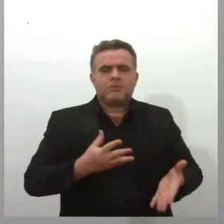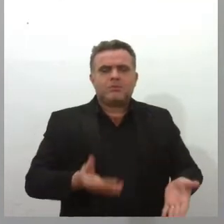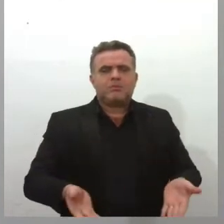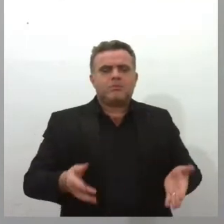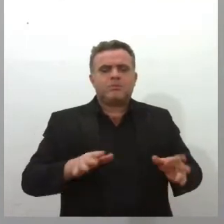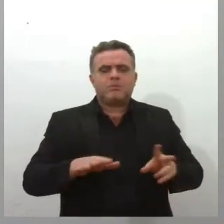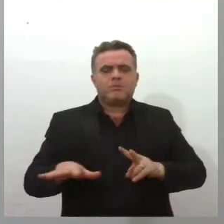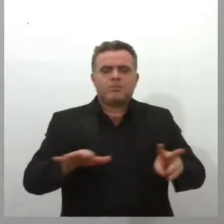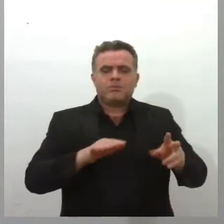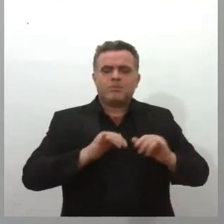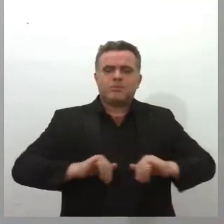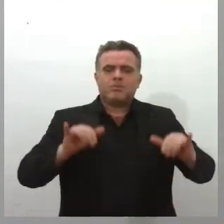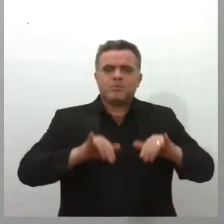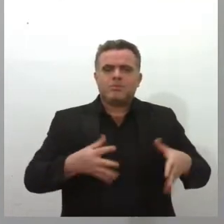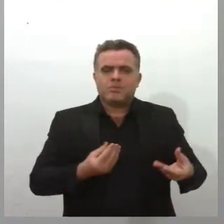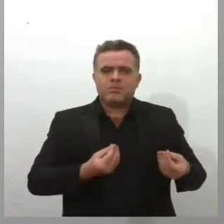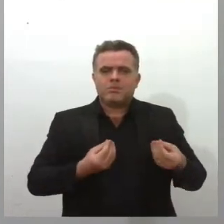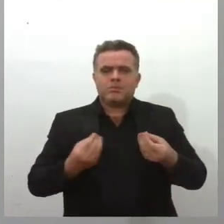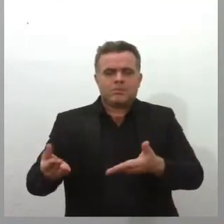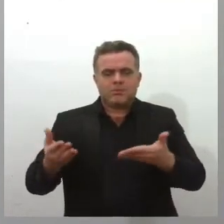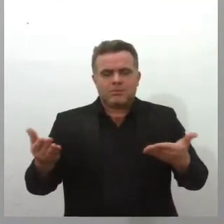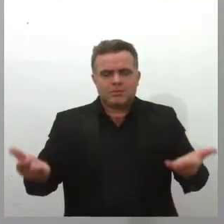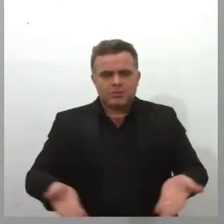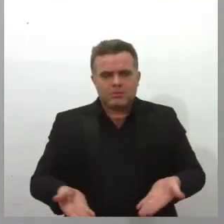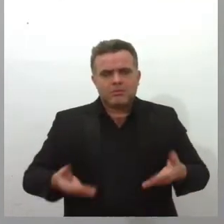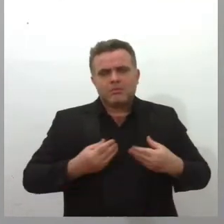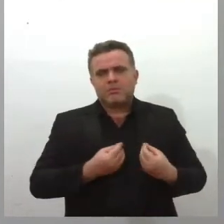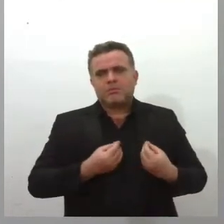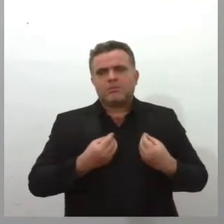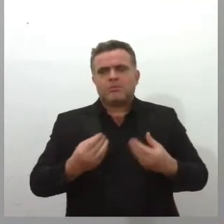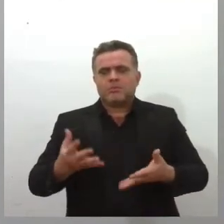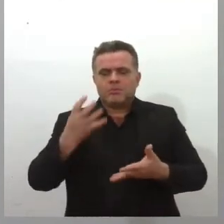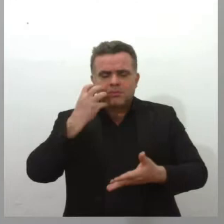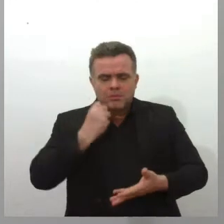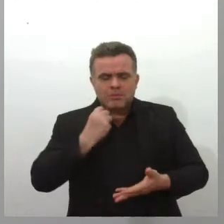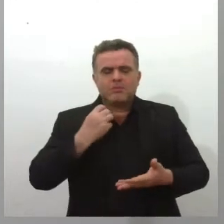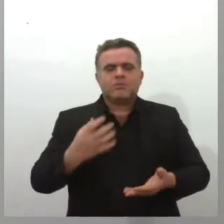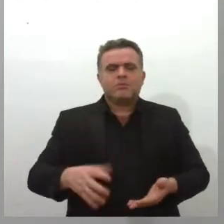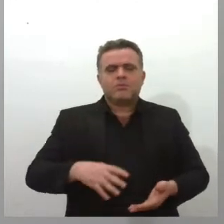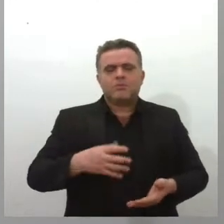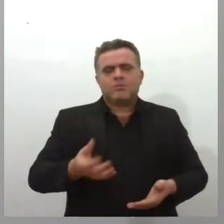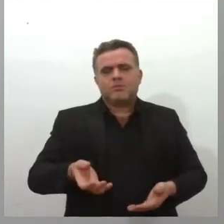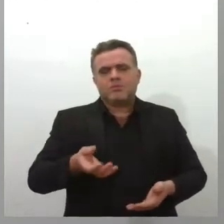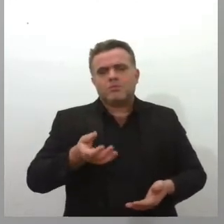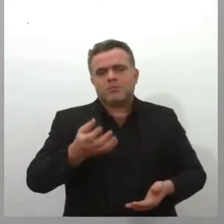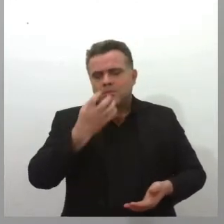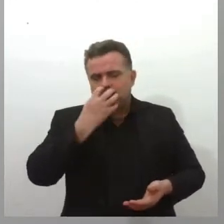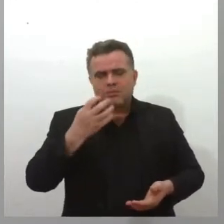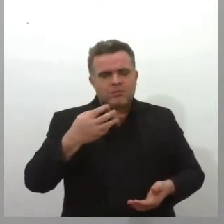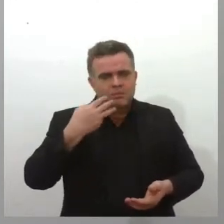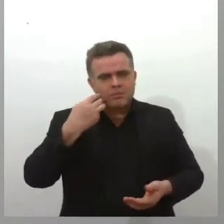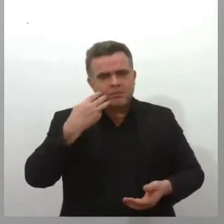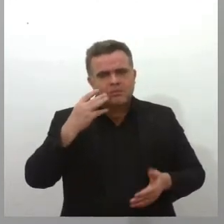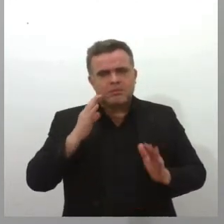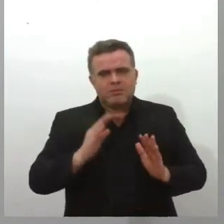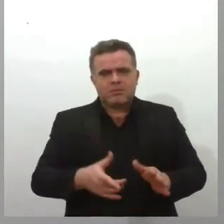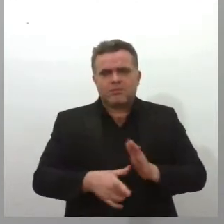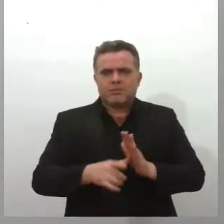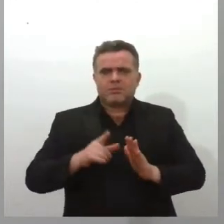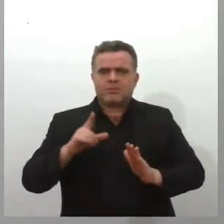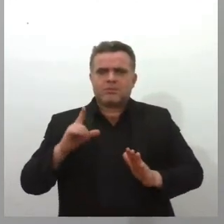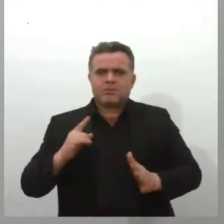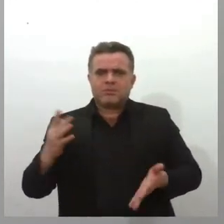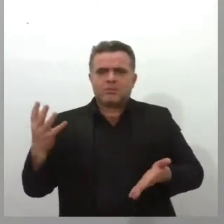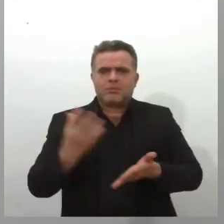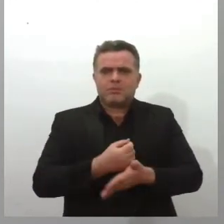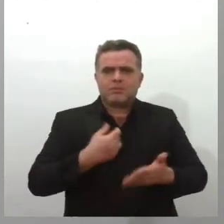algo inédito aqui na nossa seccional. Uma campanha de adoção na qual contará com a presença de animais que foram resgatados de